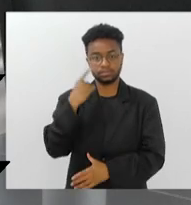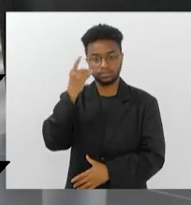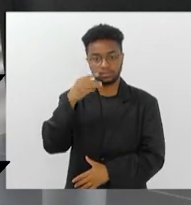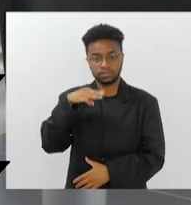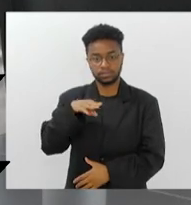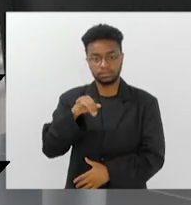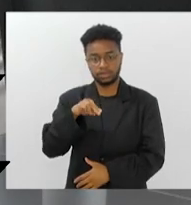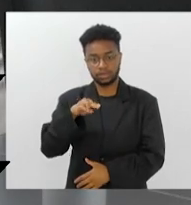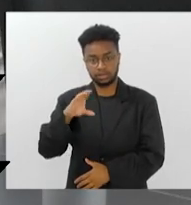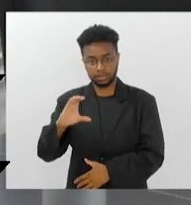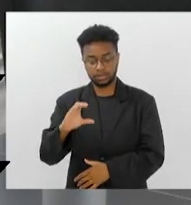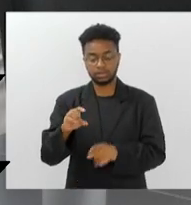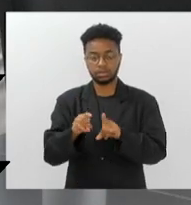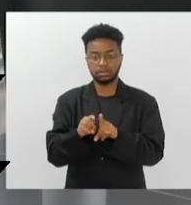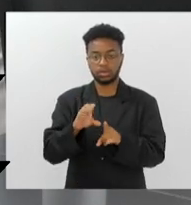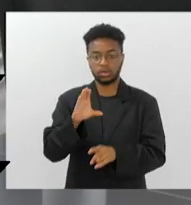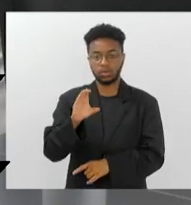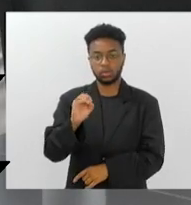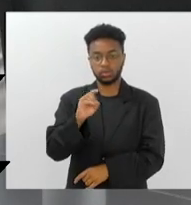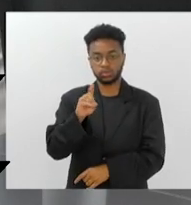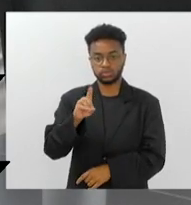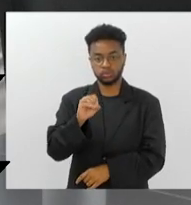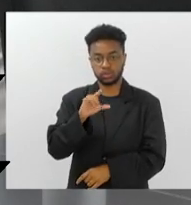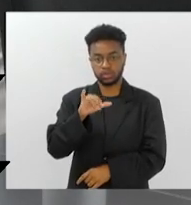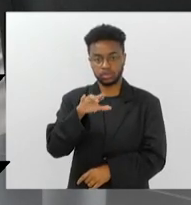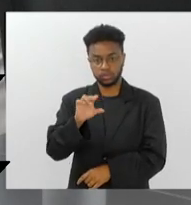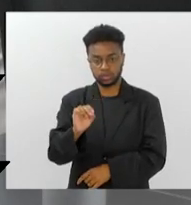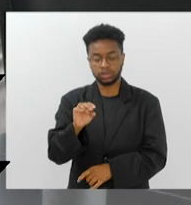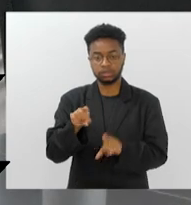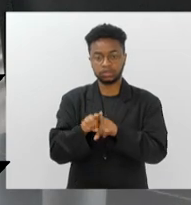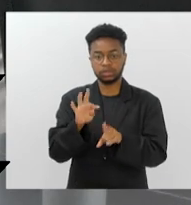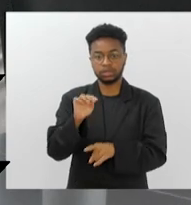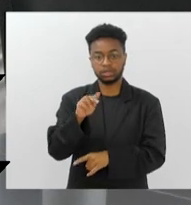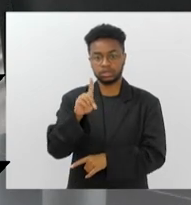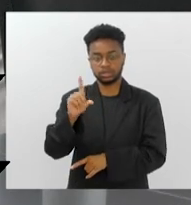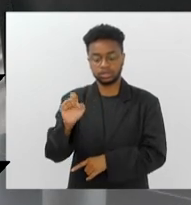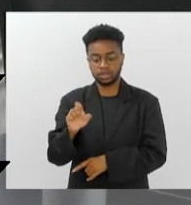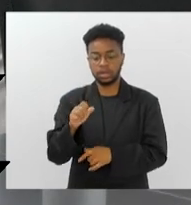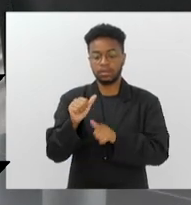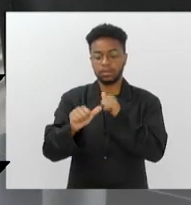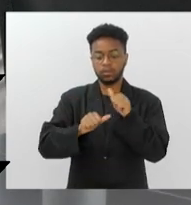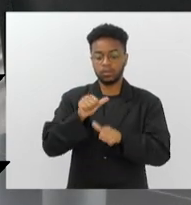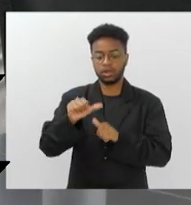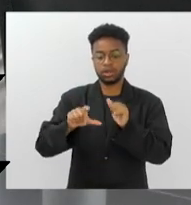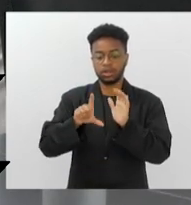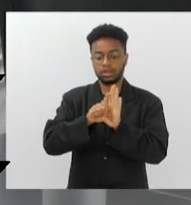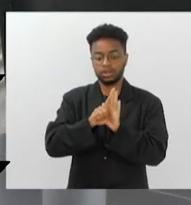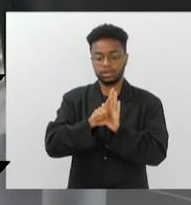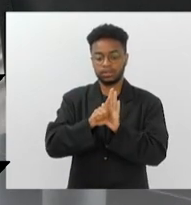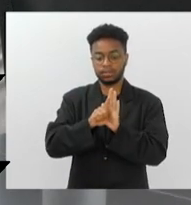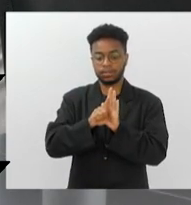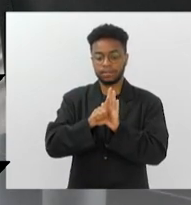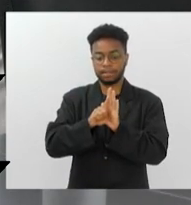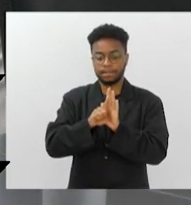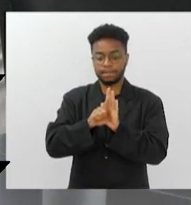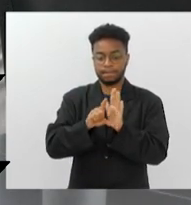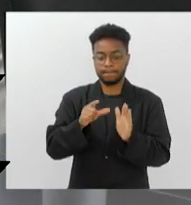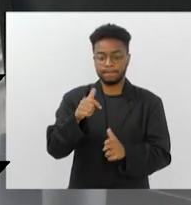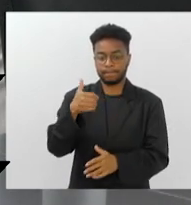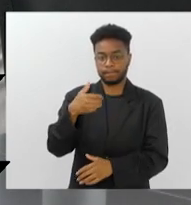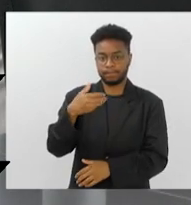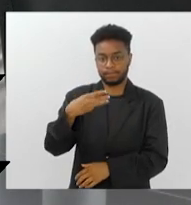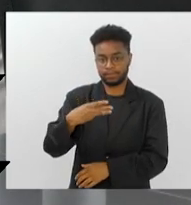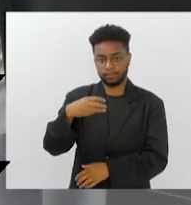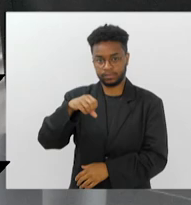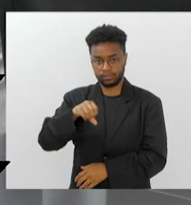cosol viira que altera a lei 3944 de 10 de setembro de 2002 que dispõe sobre direit fundais das pessoas